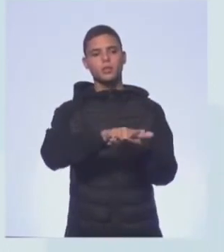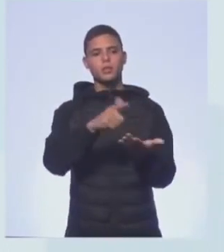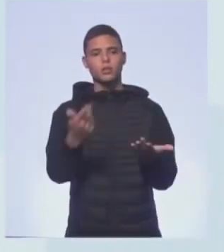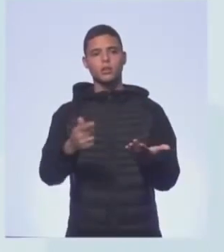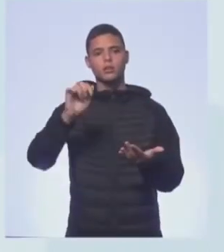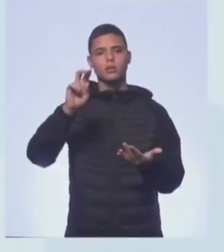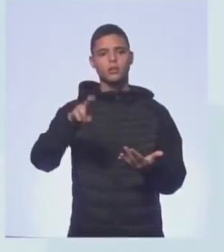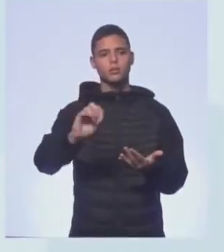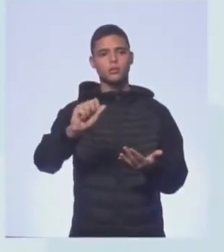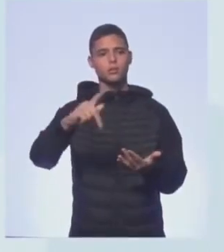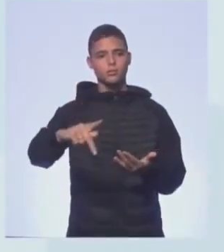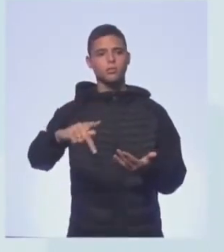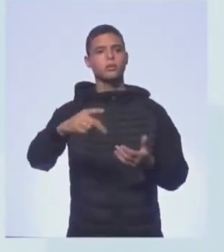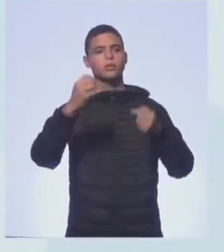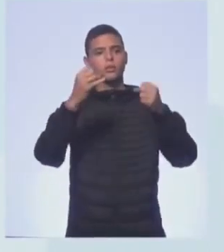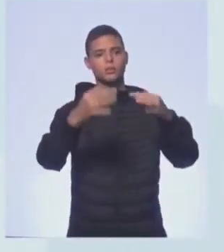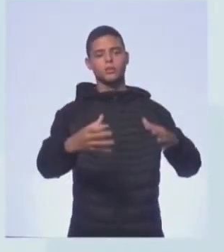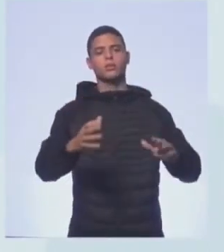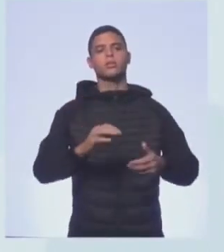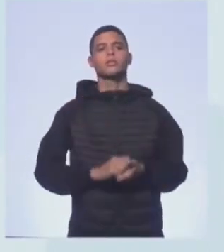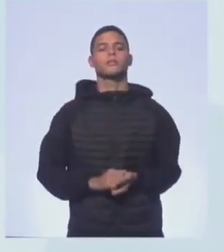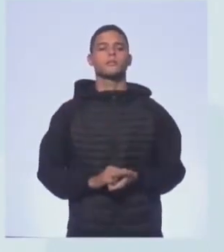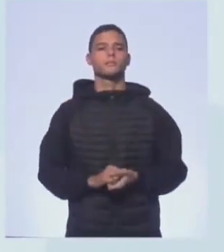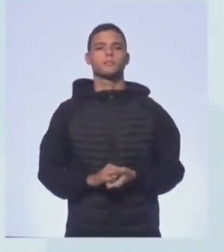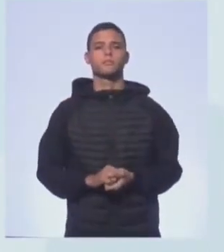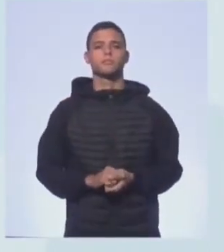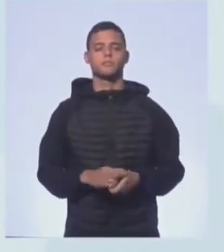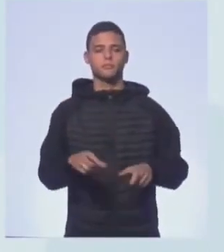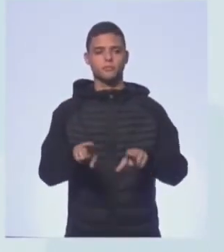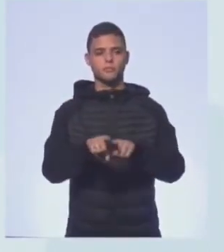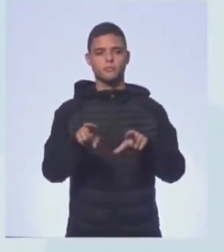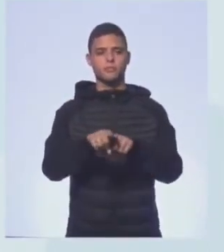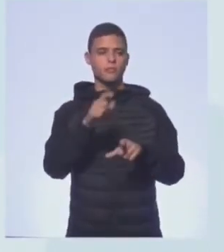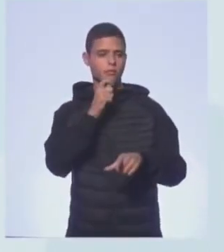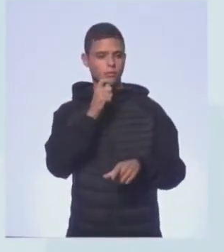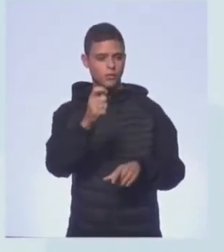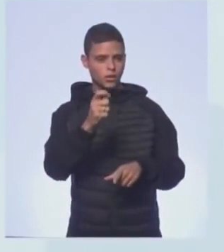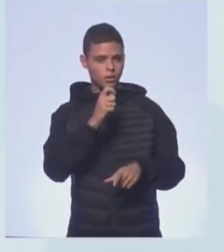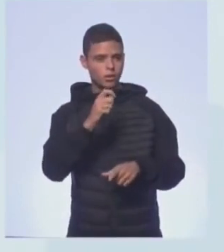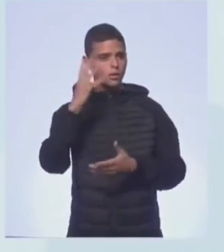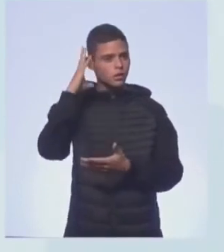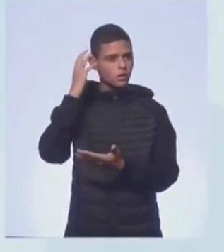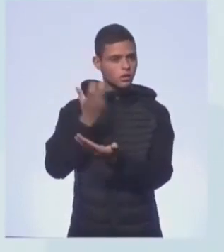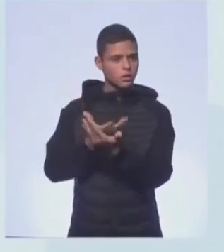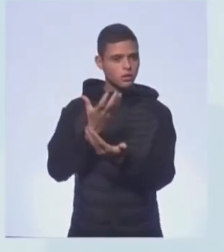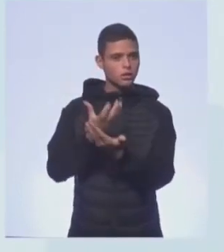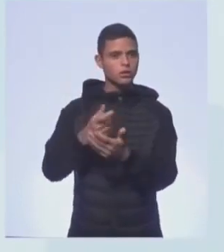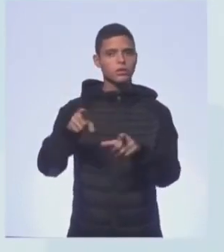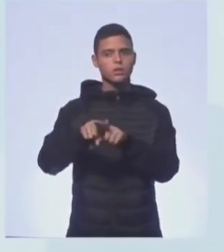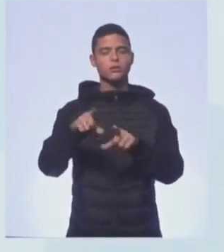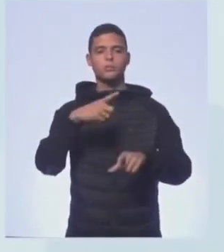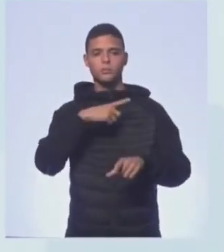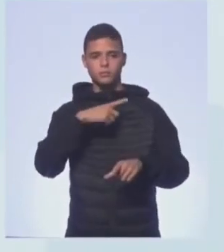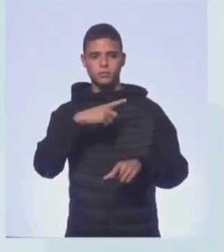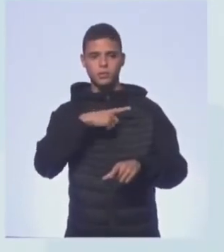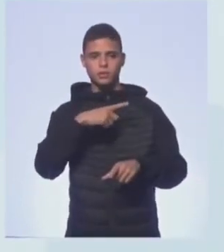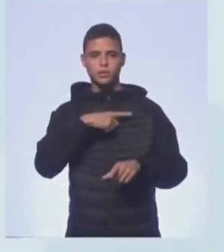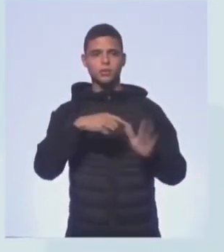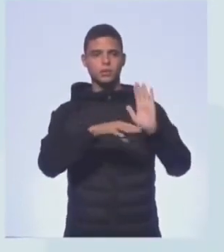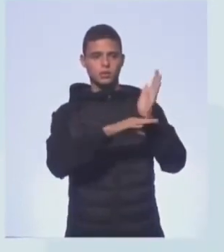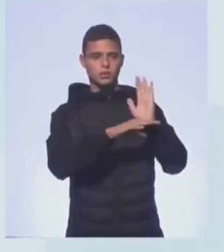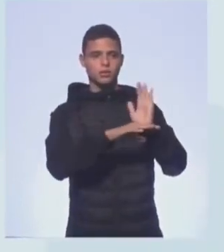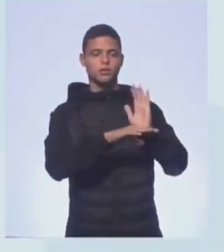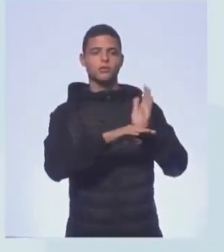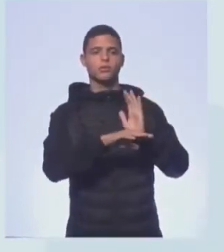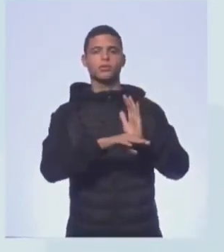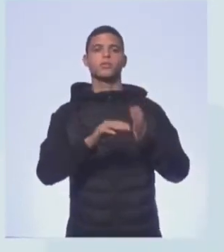USP, como está citado aí, e é o seguinte, estava como se fosse áudios, né, como se fosse podcast, mas também tem a versão de